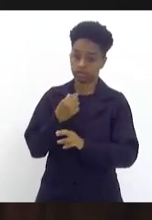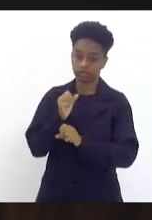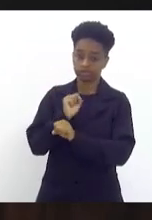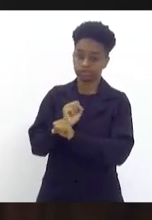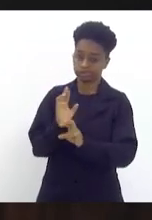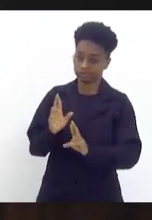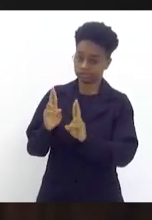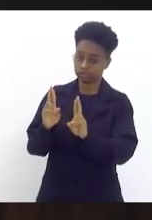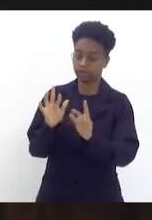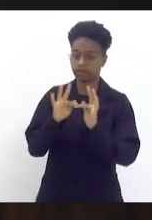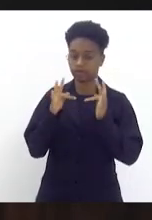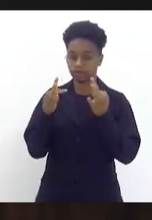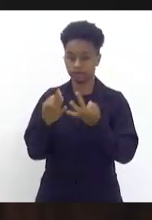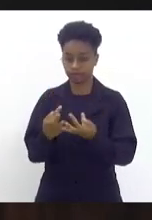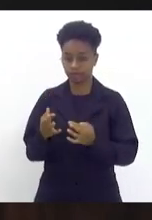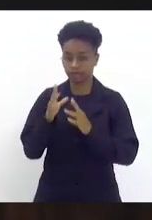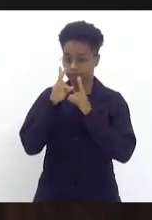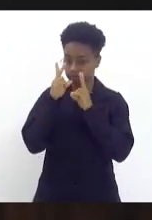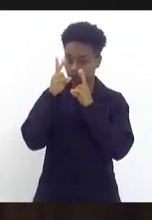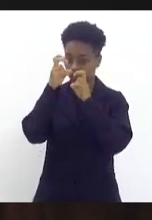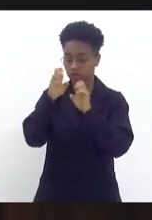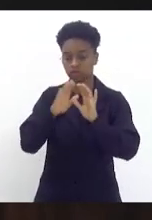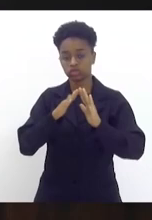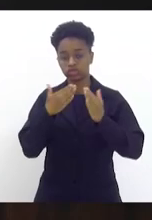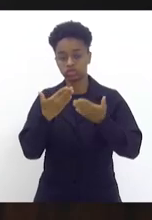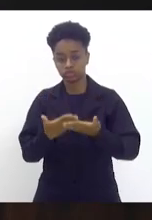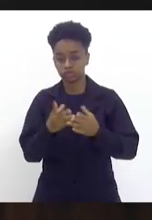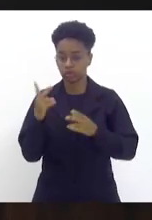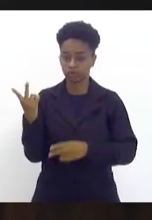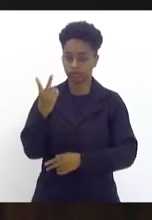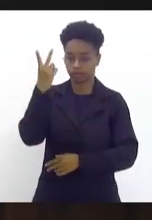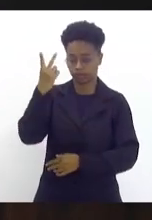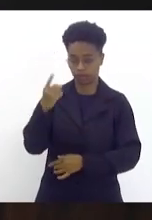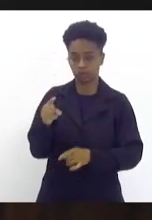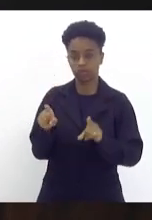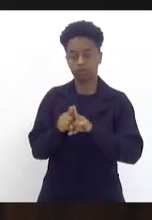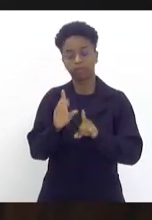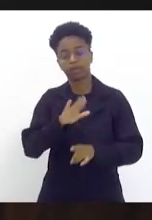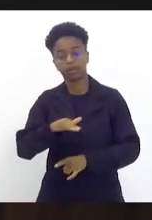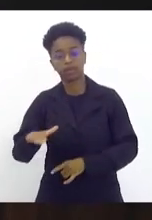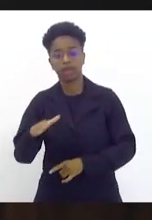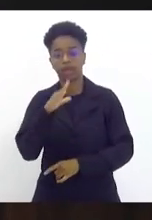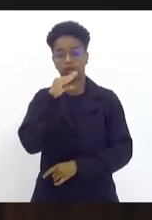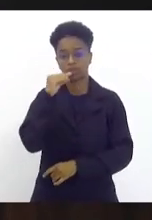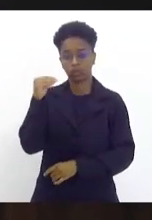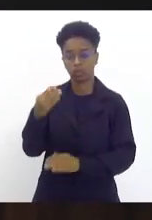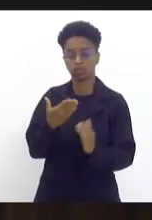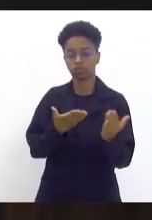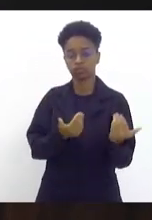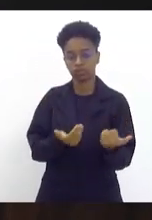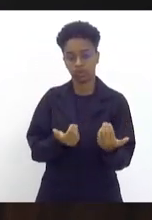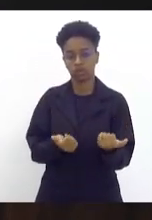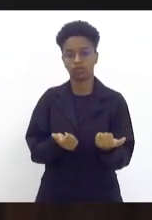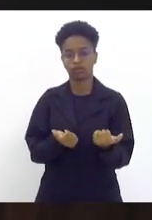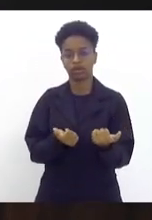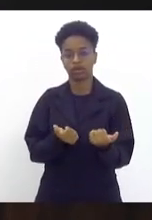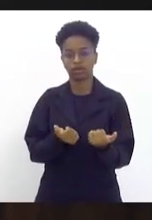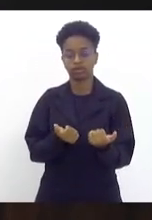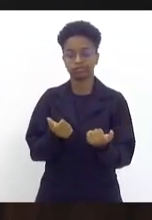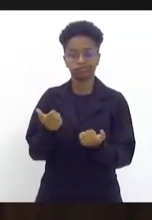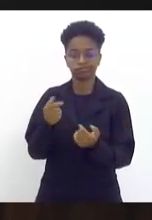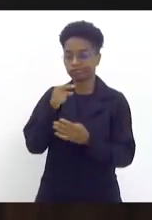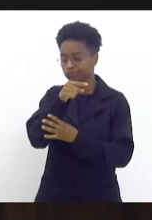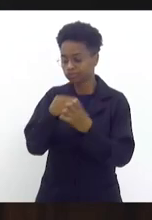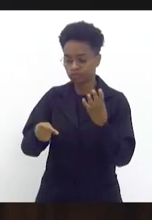famílias fortalecidas, escolas de virtudes, crianças, adolescentes e jovens